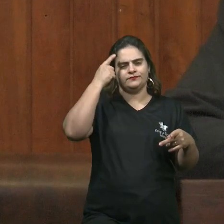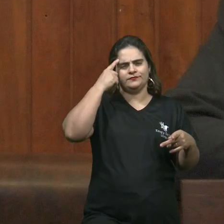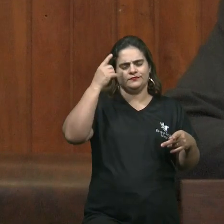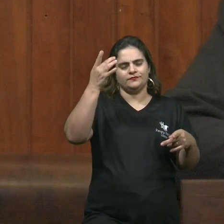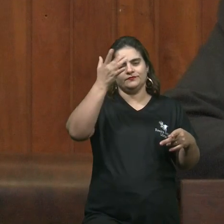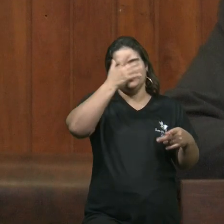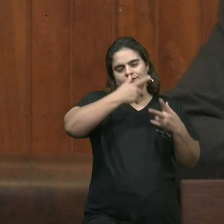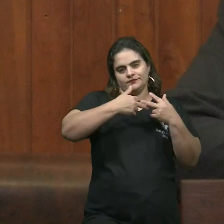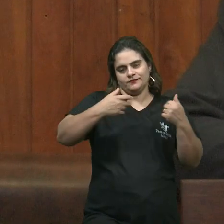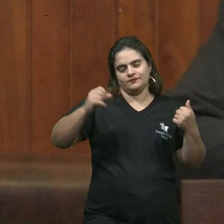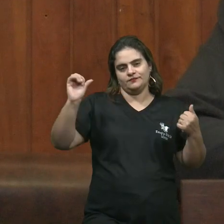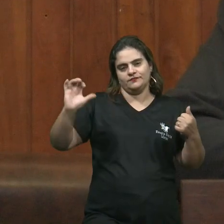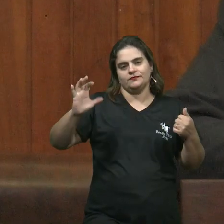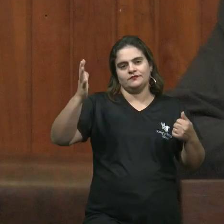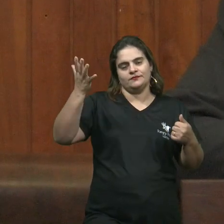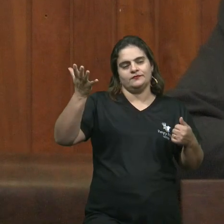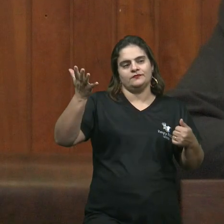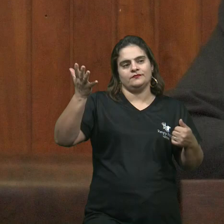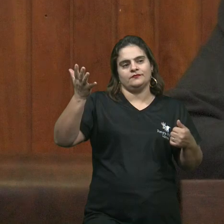aconteça.